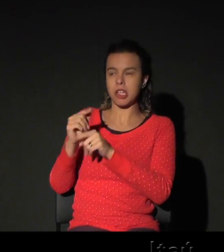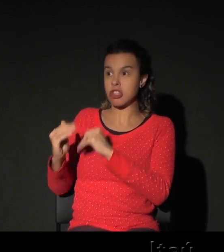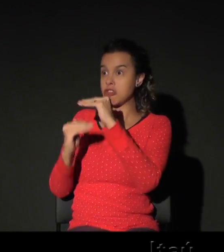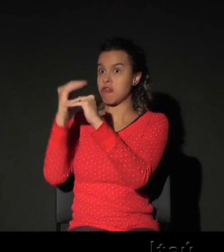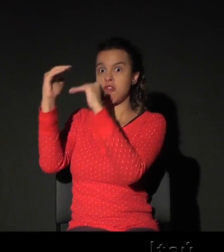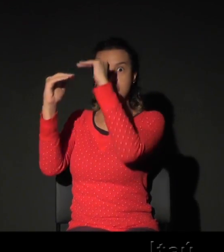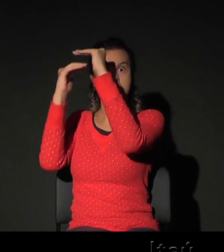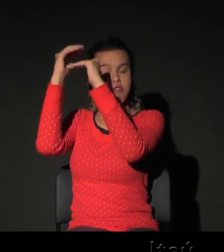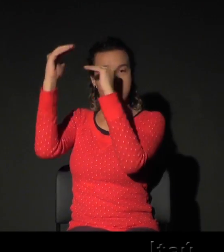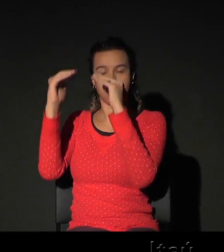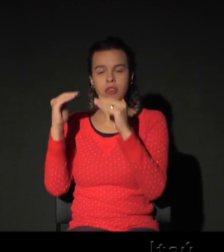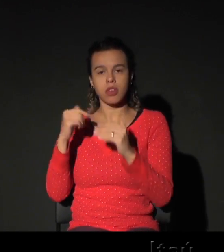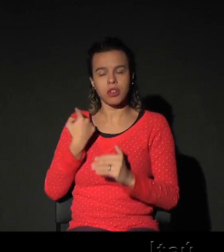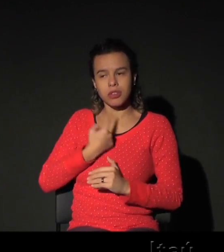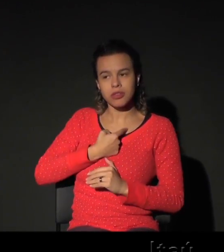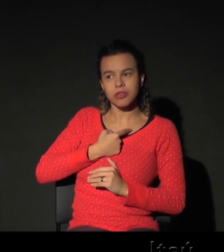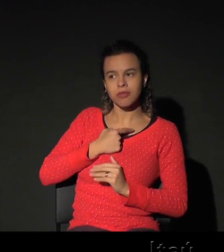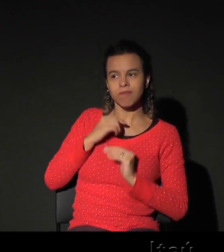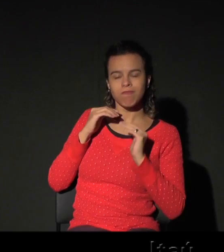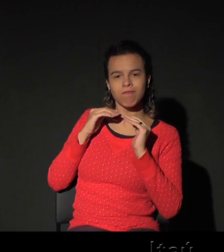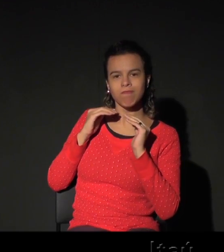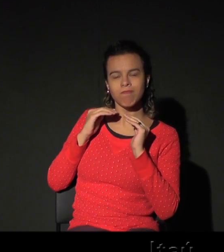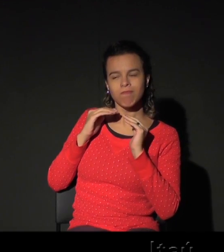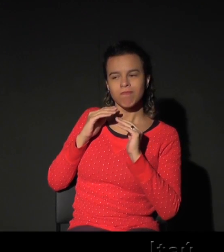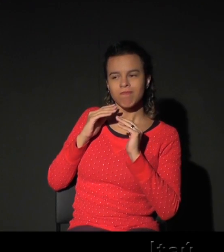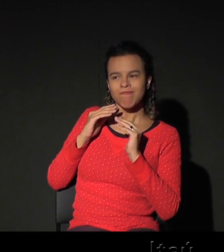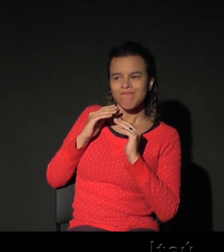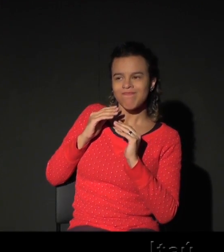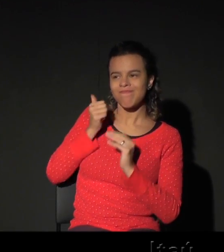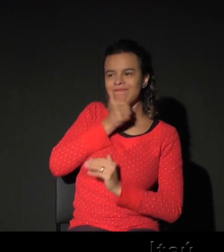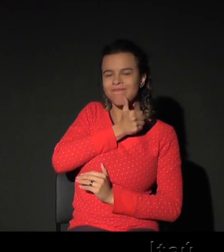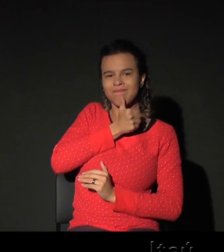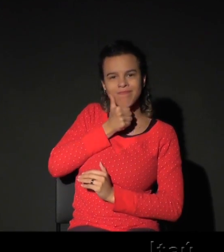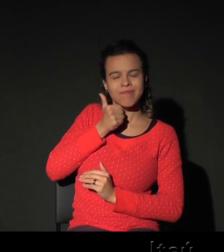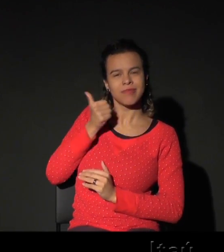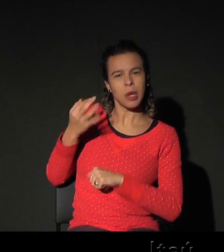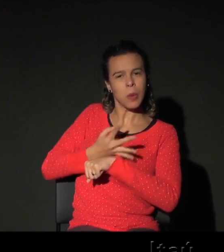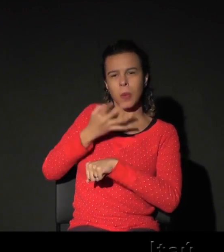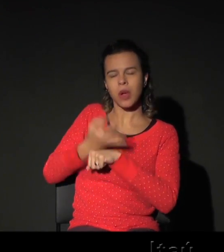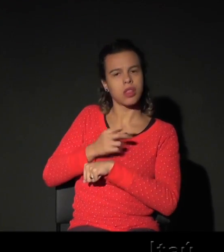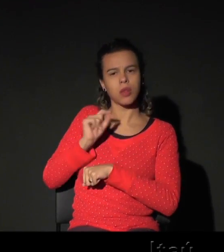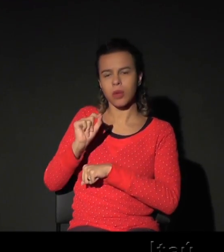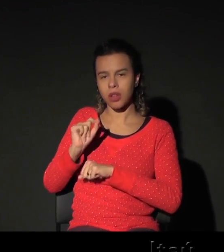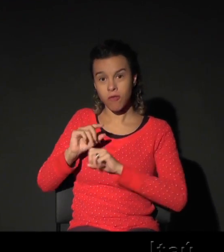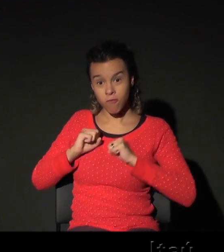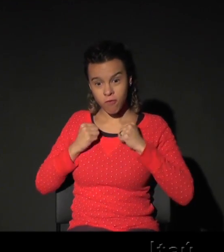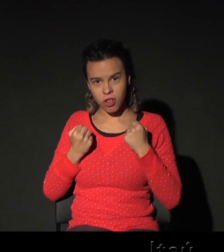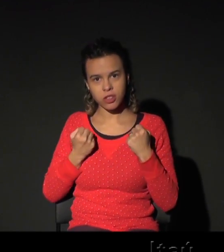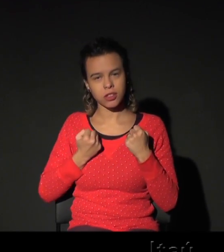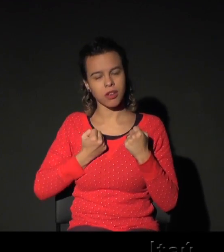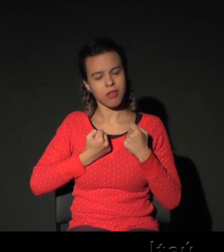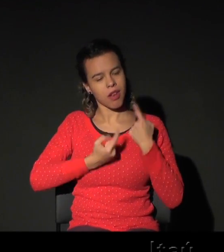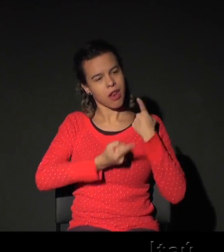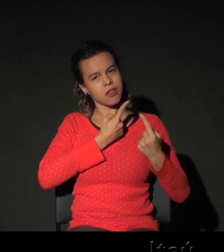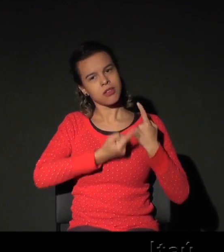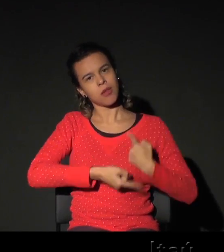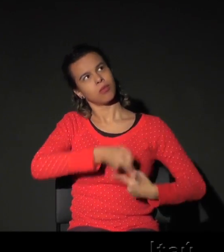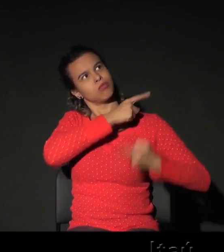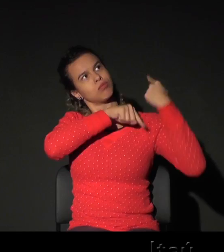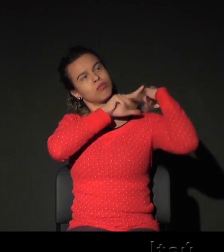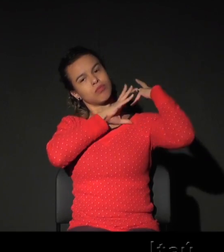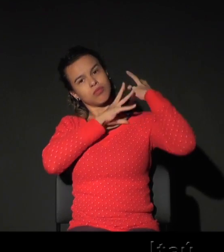desenvolvimentista a única coisa que dá força é a nossa relação maior com a nossa